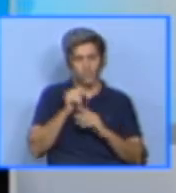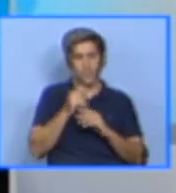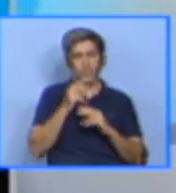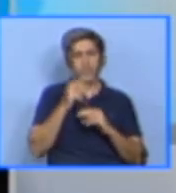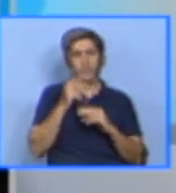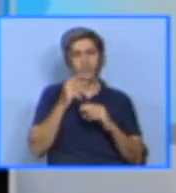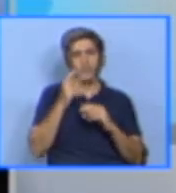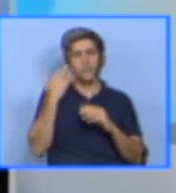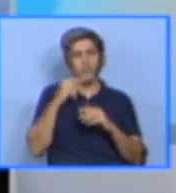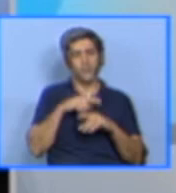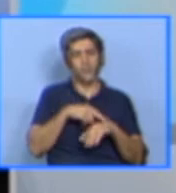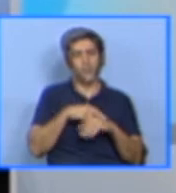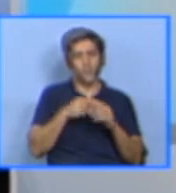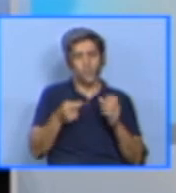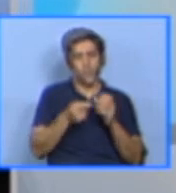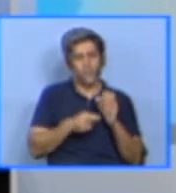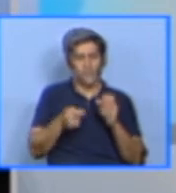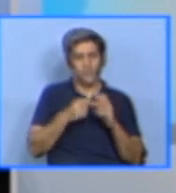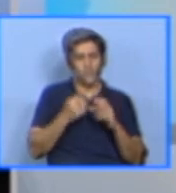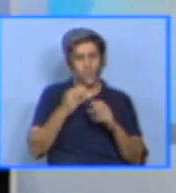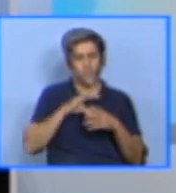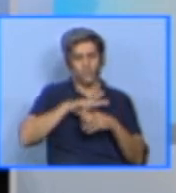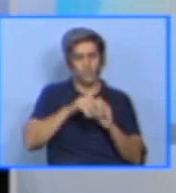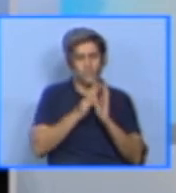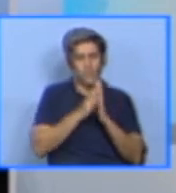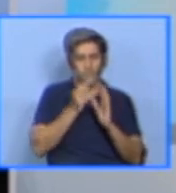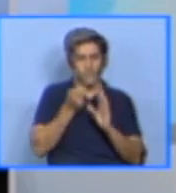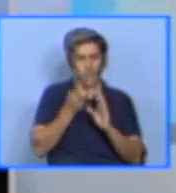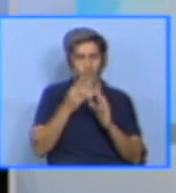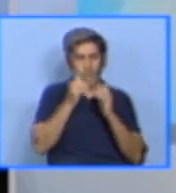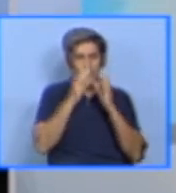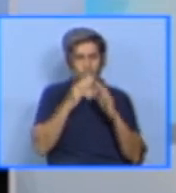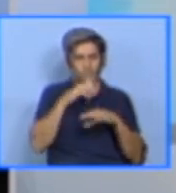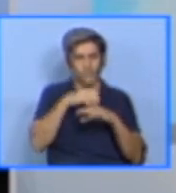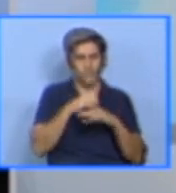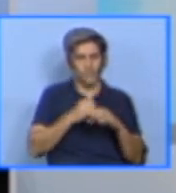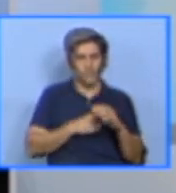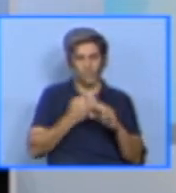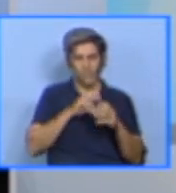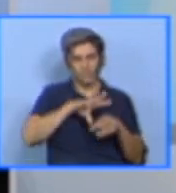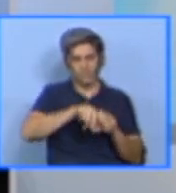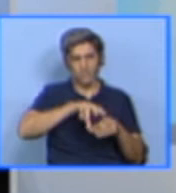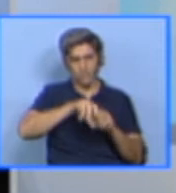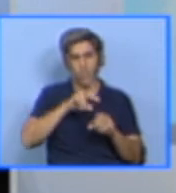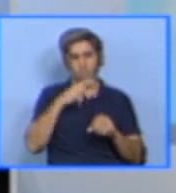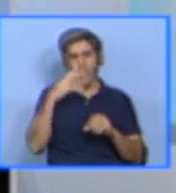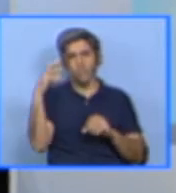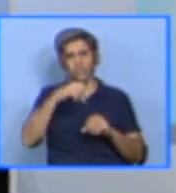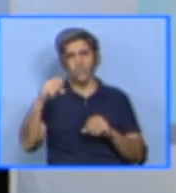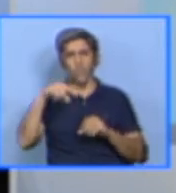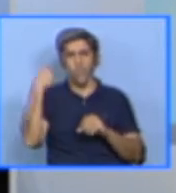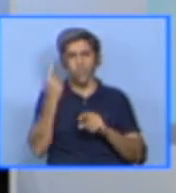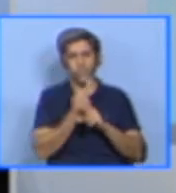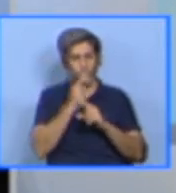pelo regime comunista. Exatamente, portanto, durante o regime comunista muitos dos edifícios pertencentes à Igreja foram destruídos ou foram utilizados com outros fins